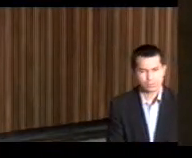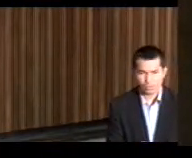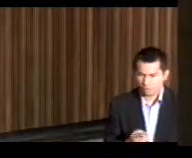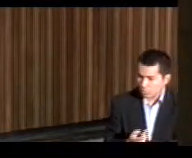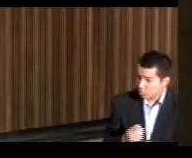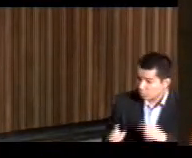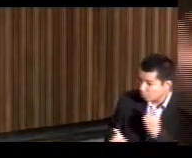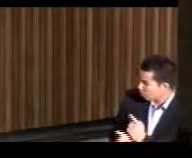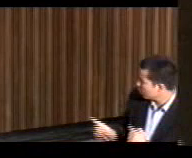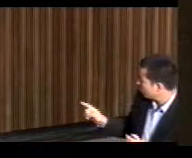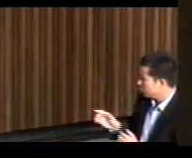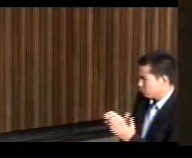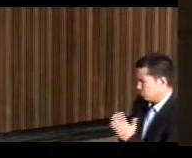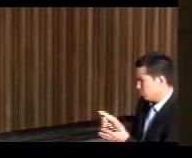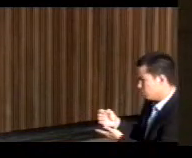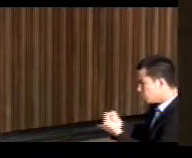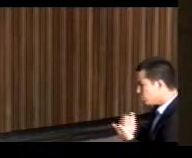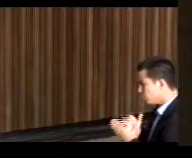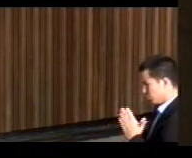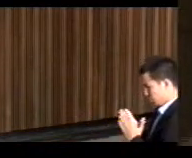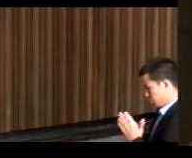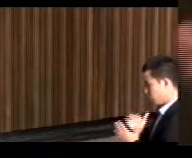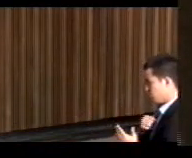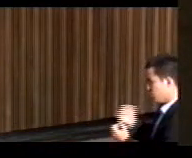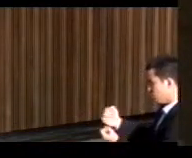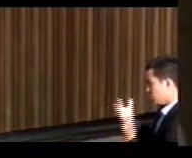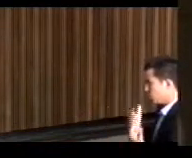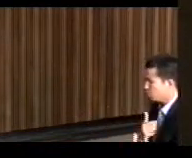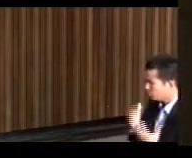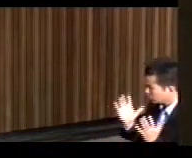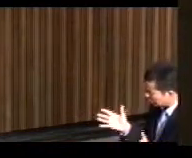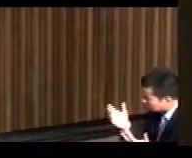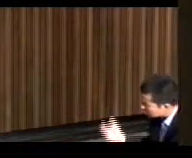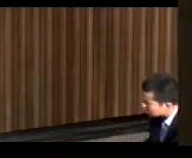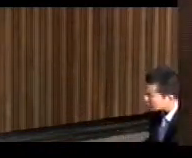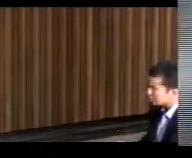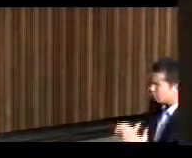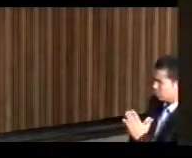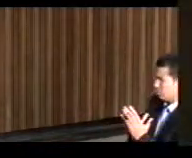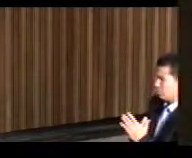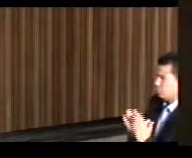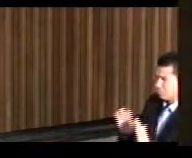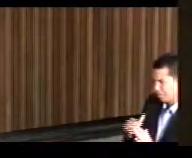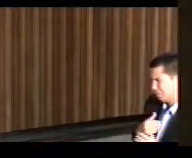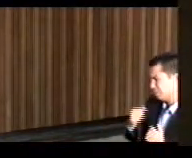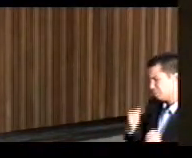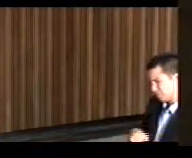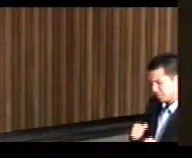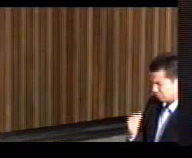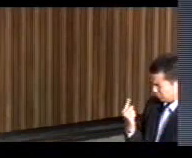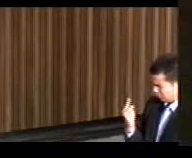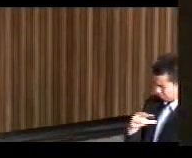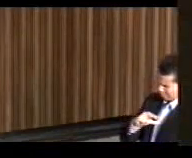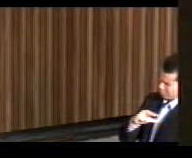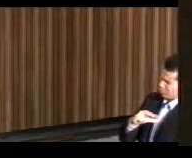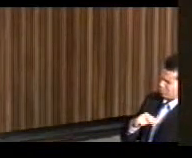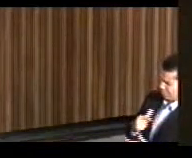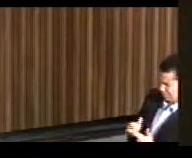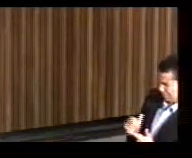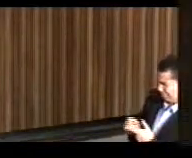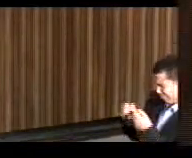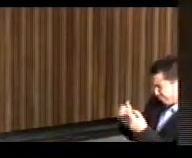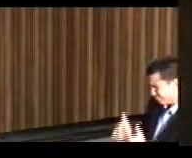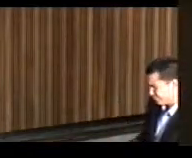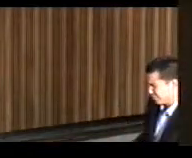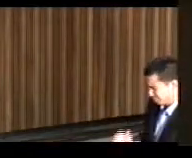uma dessas pessoas e dizer, ora por mim. Eu recebi essa oração, mas eu queria que alguém ouvisse o que está